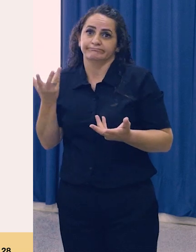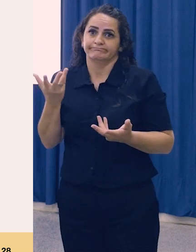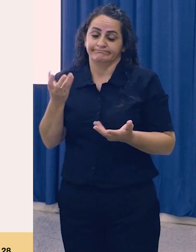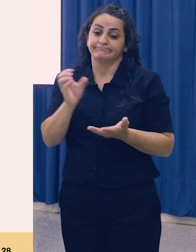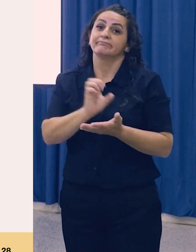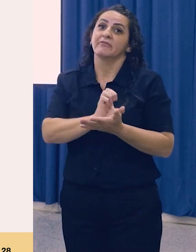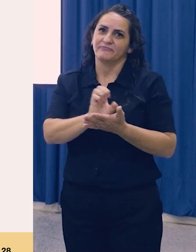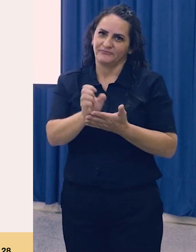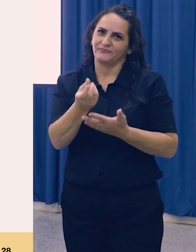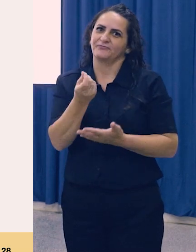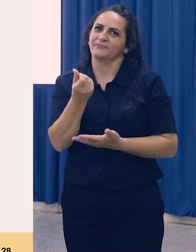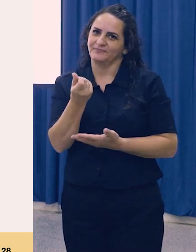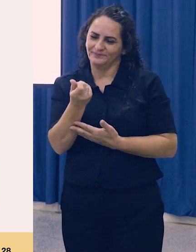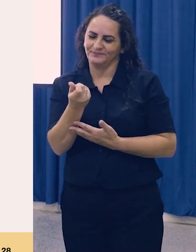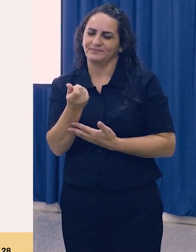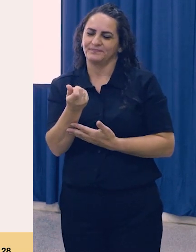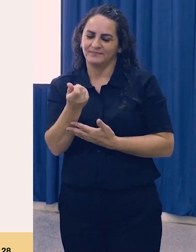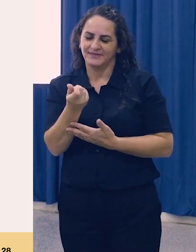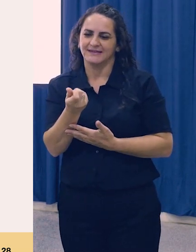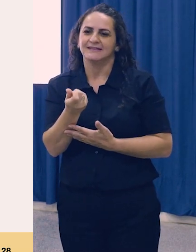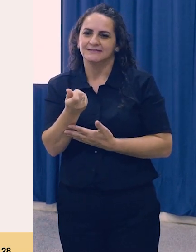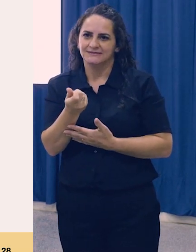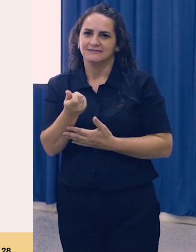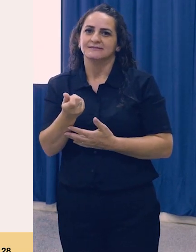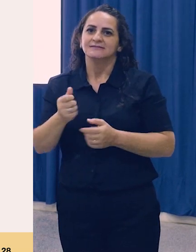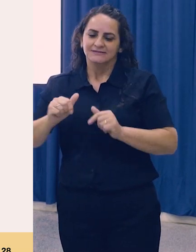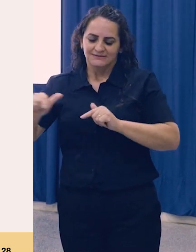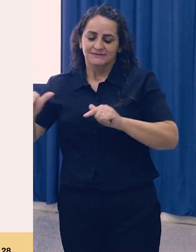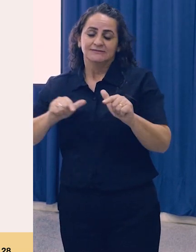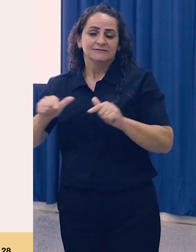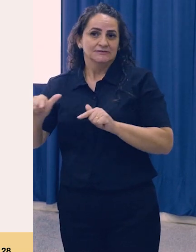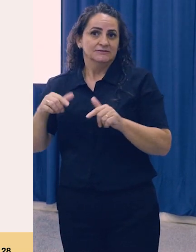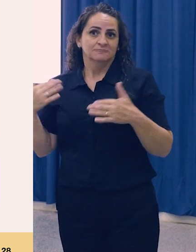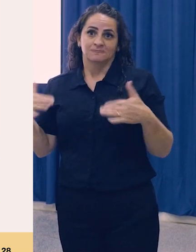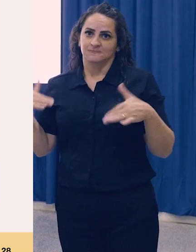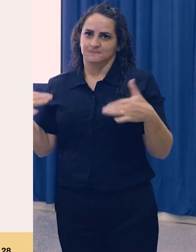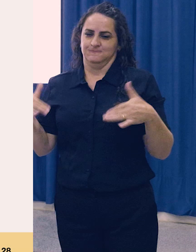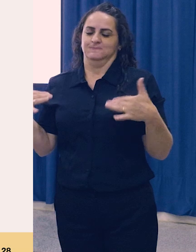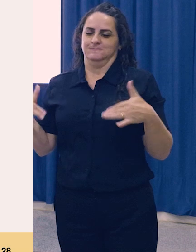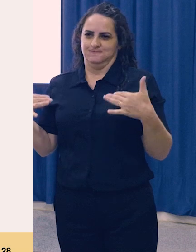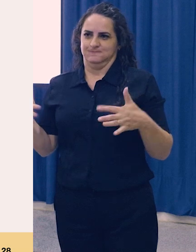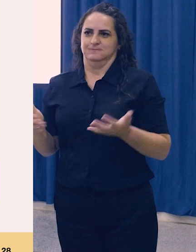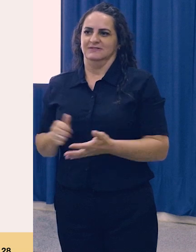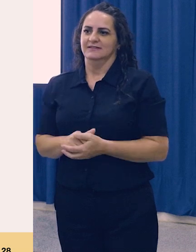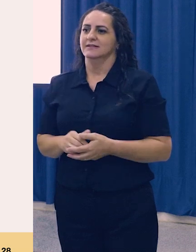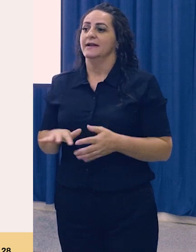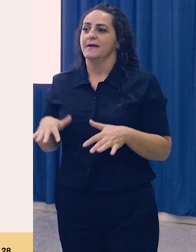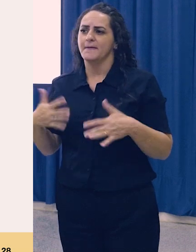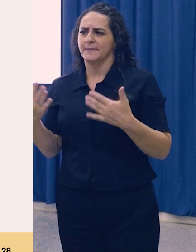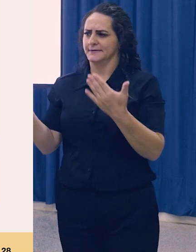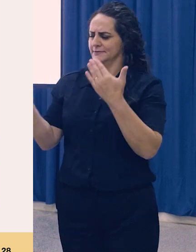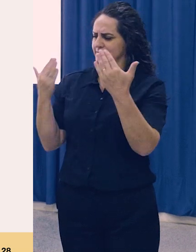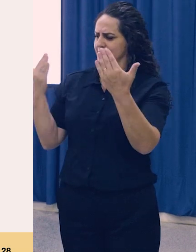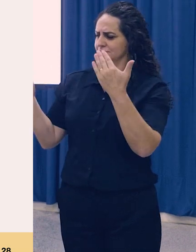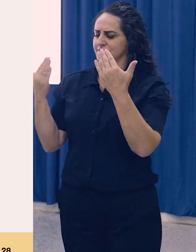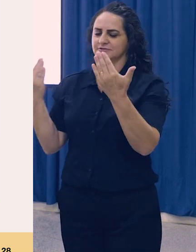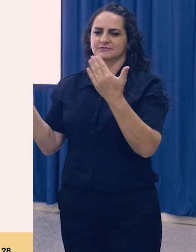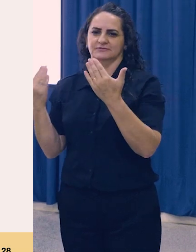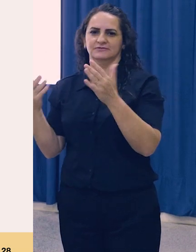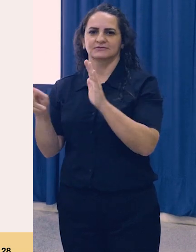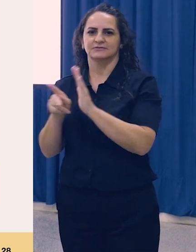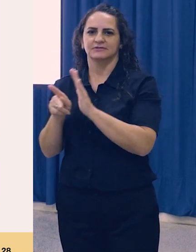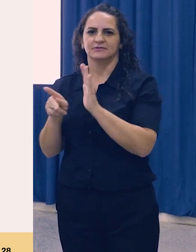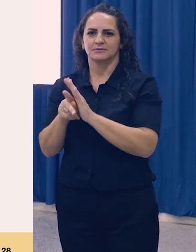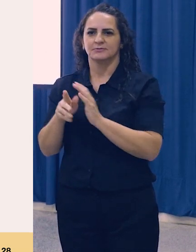orçamento e dá mais trabalho nesse sentido, né? Quando a gente analisa o público-alvo, a gente